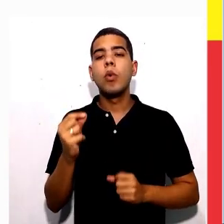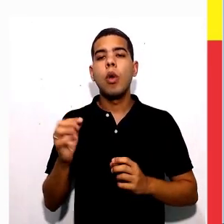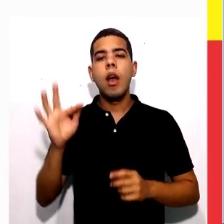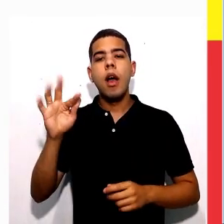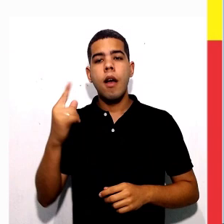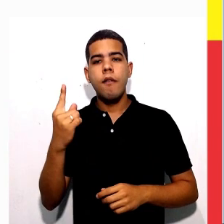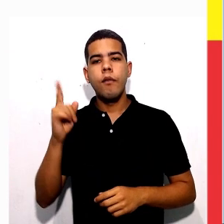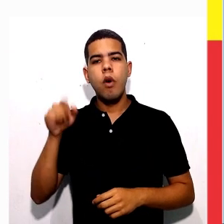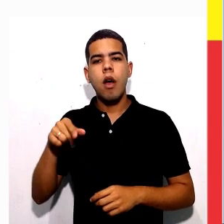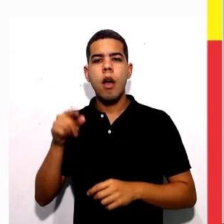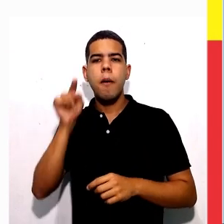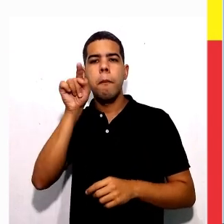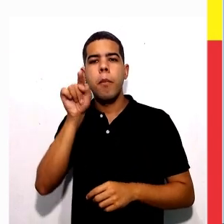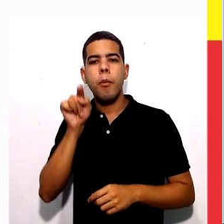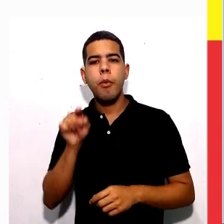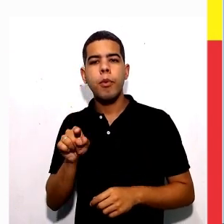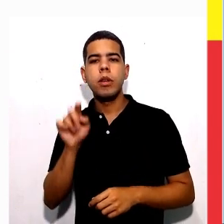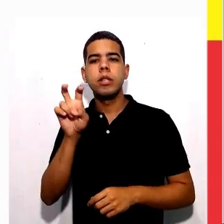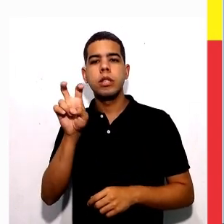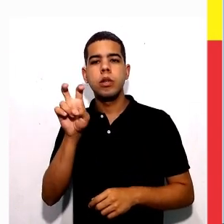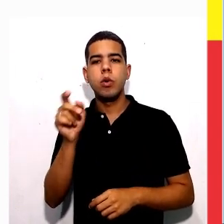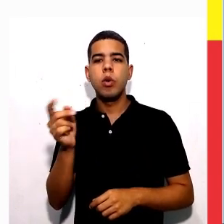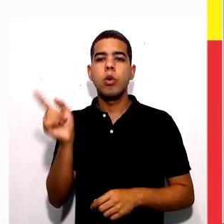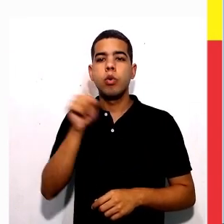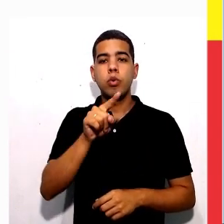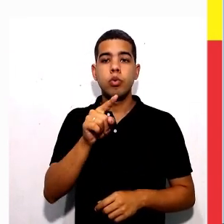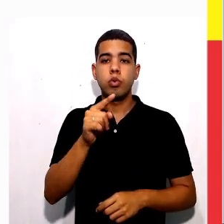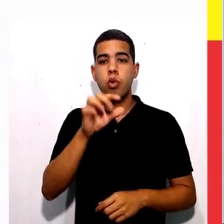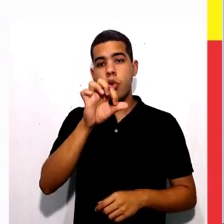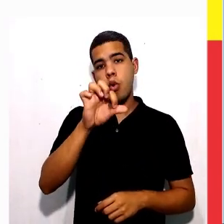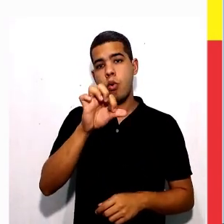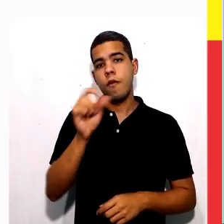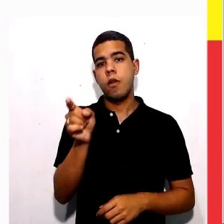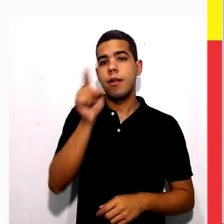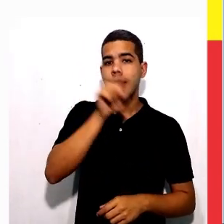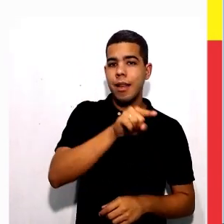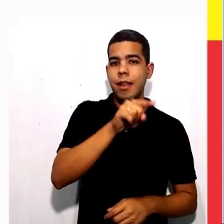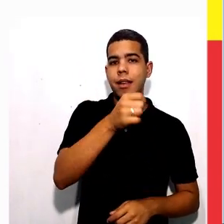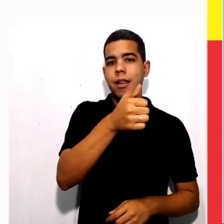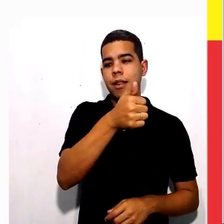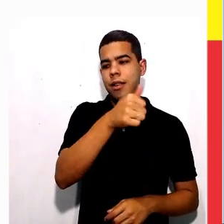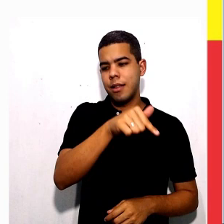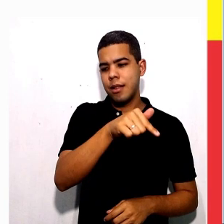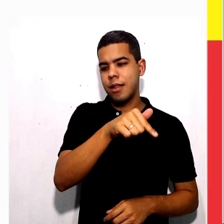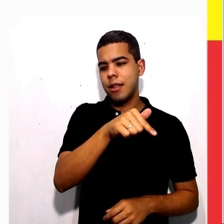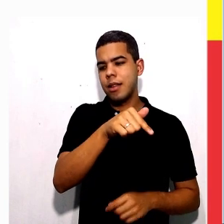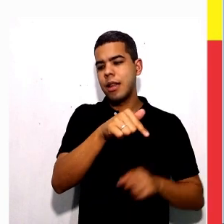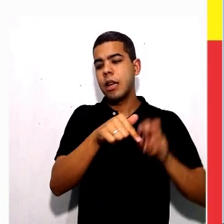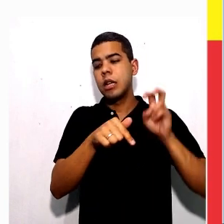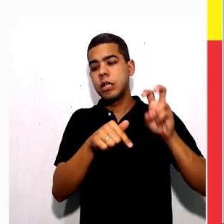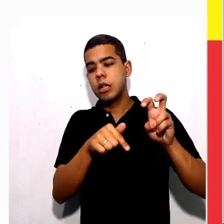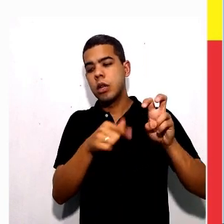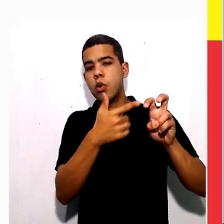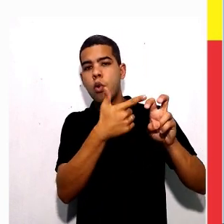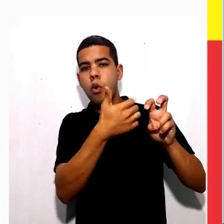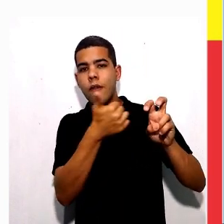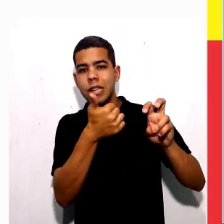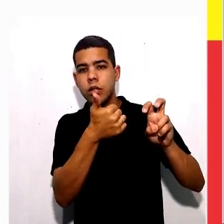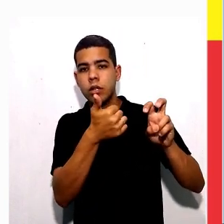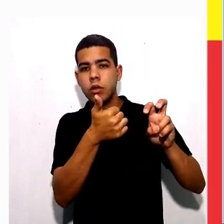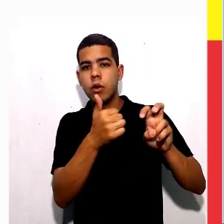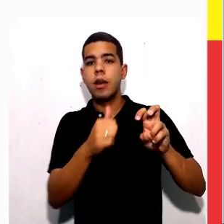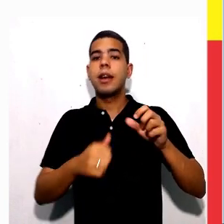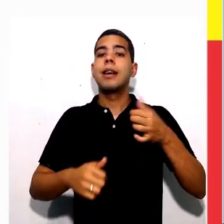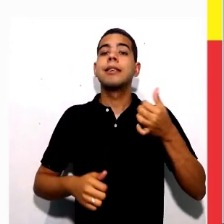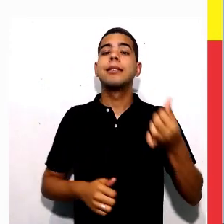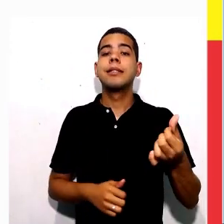figura 1 tem 5 pontinhos, figura 2 tem 9, figura 4 tem 17, figura 5 tem 21, figura